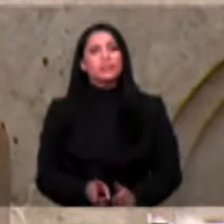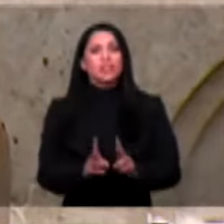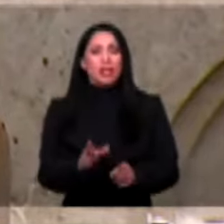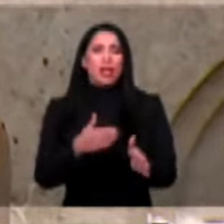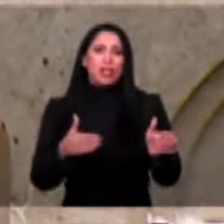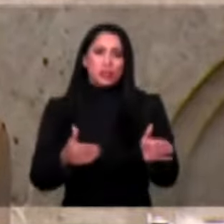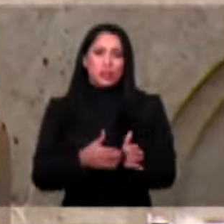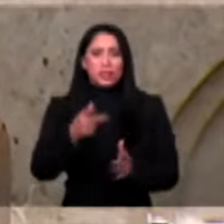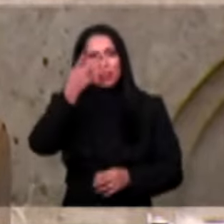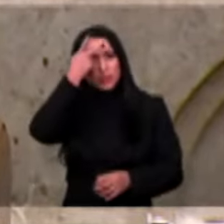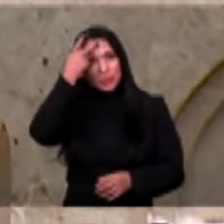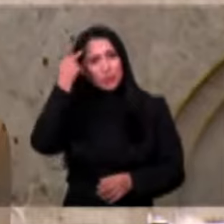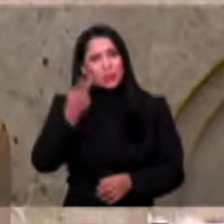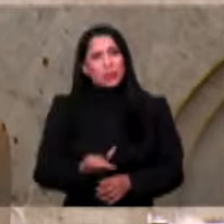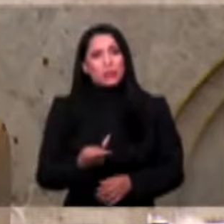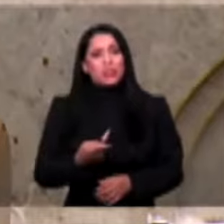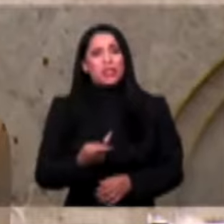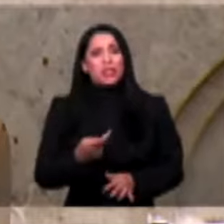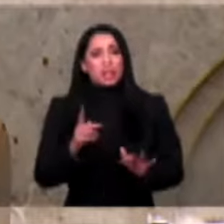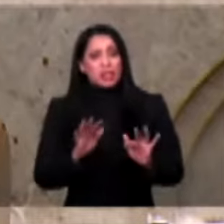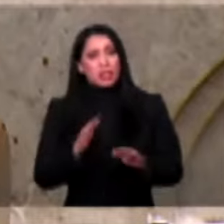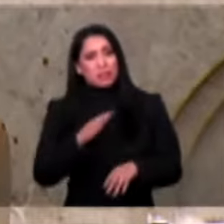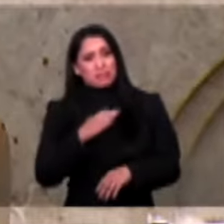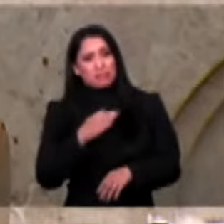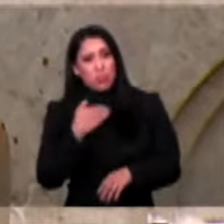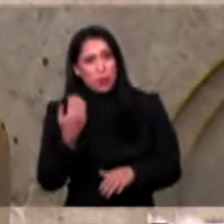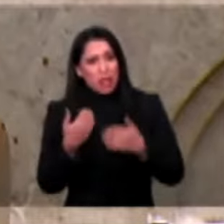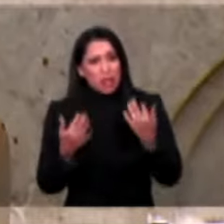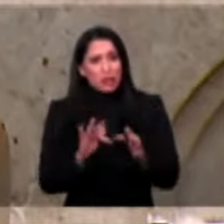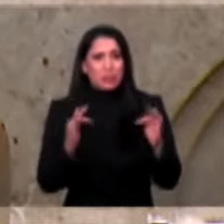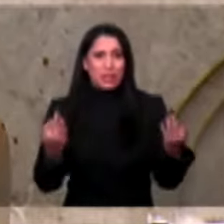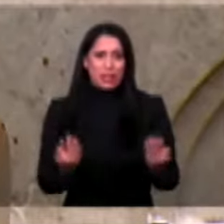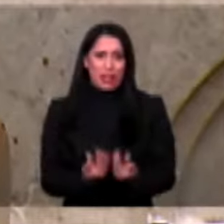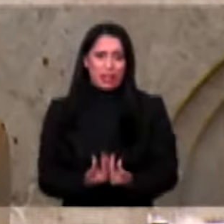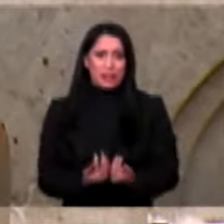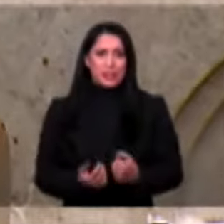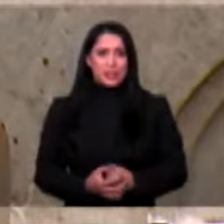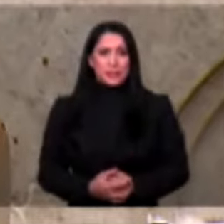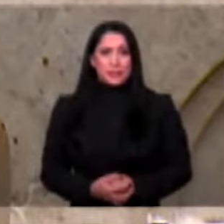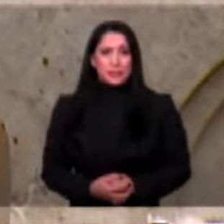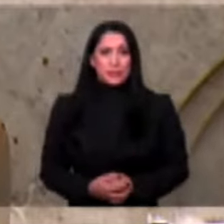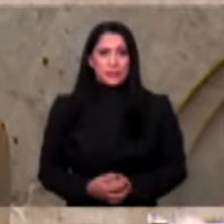que nela perderam amigos e parentes. Meu desejo...